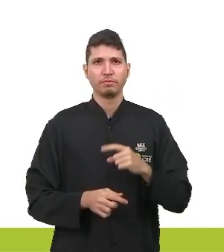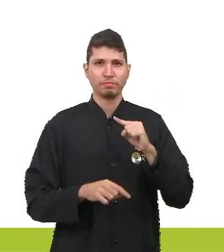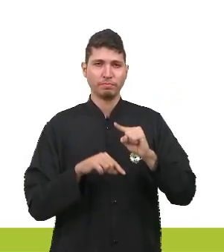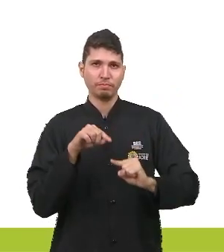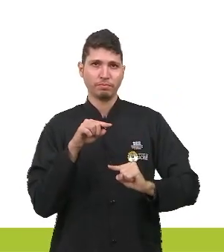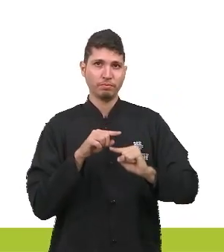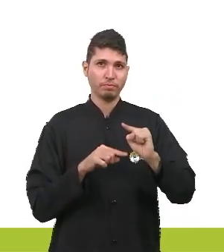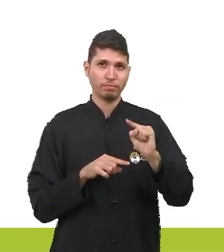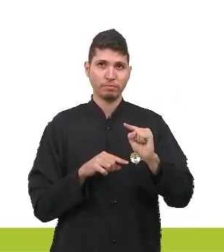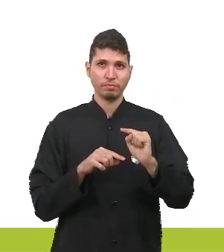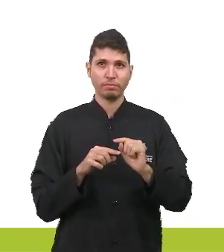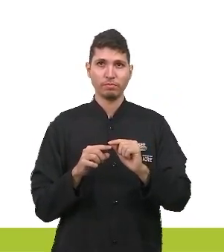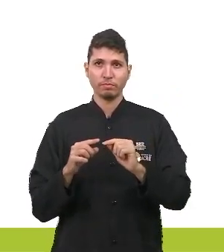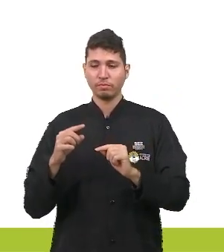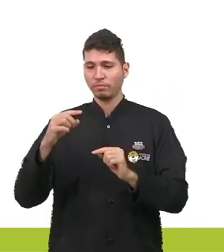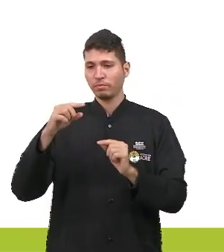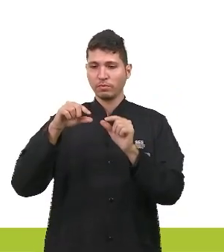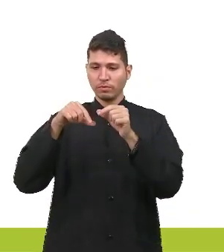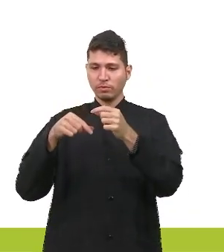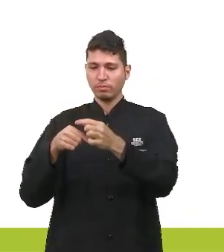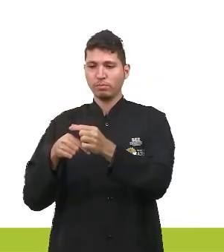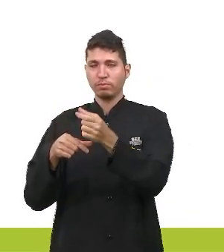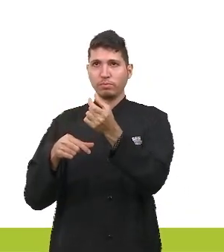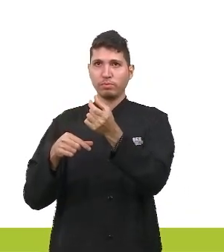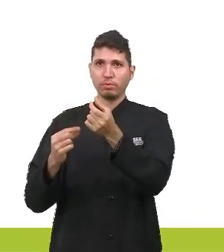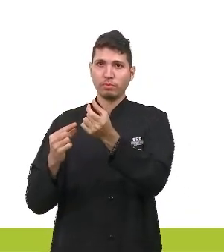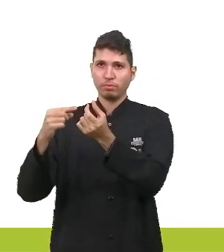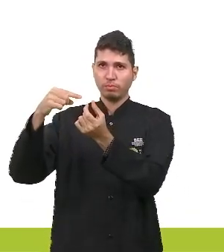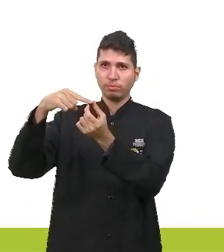foi passando pelo tubo,